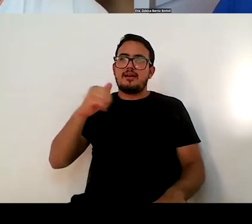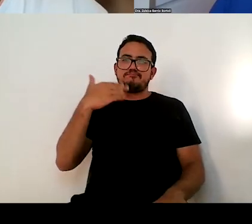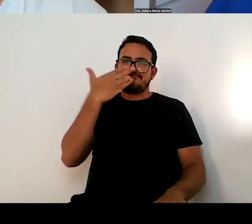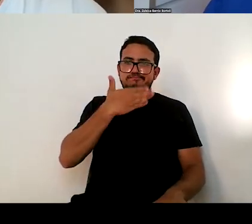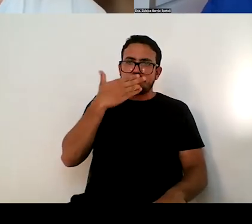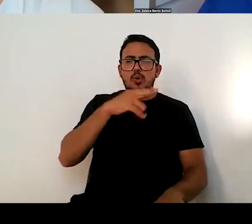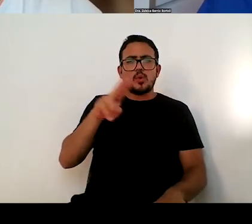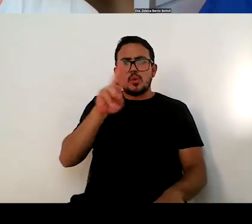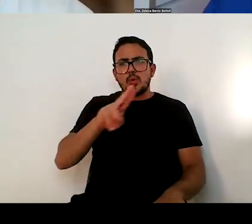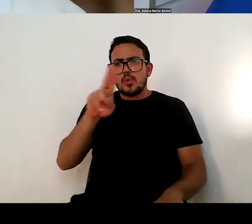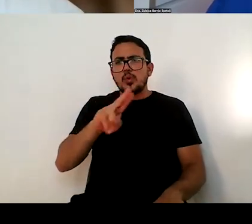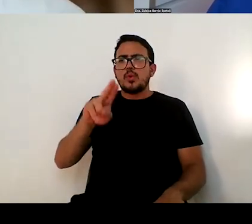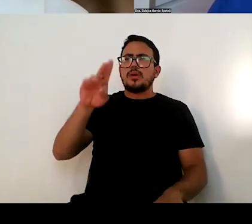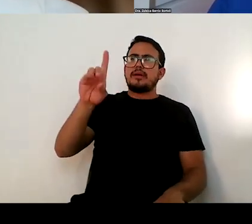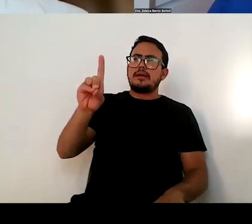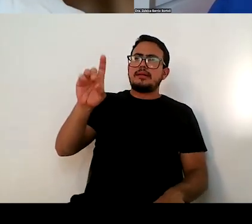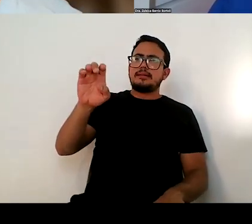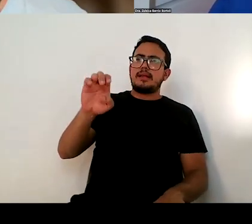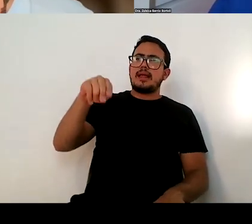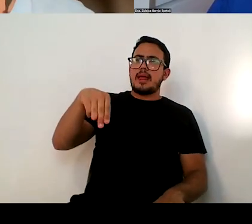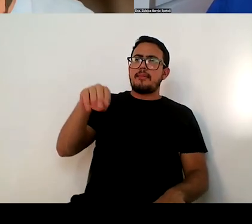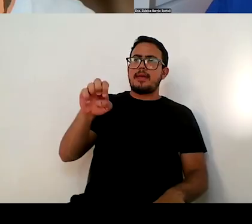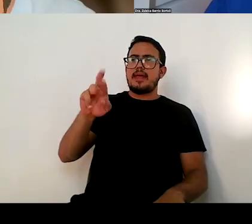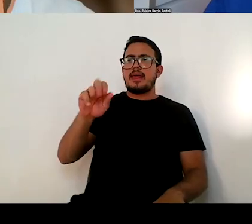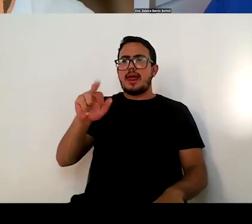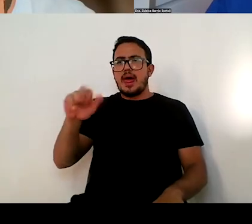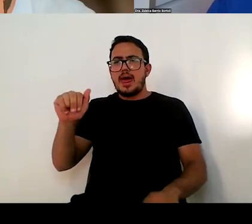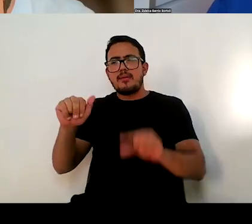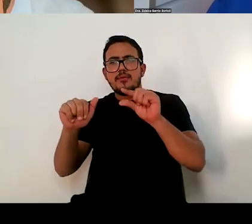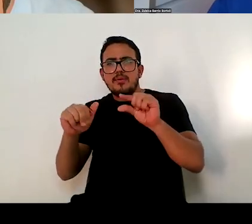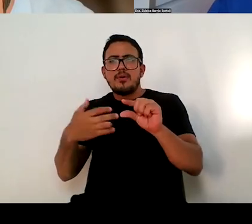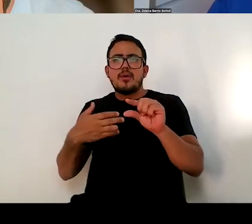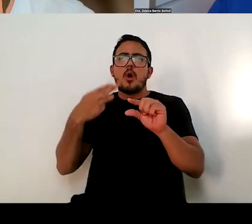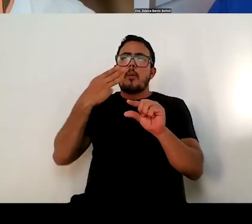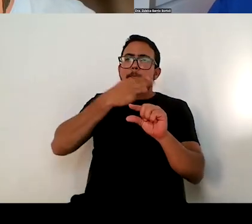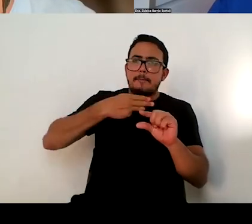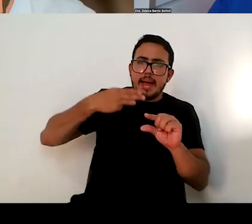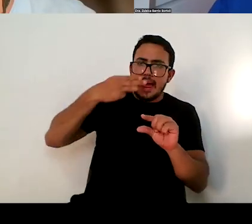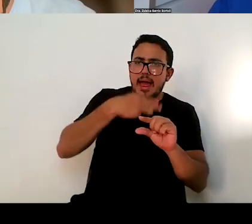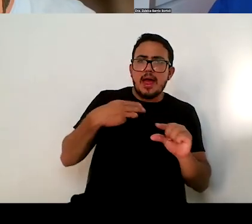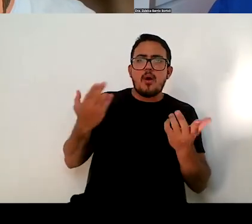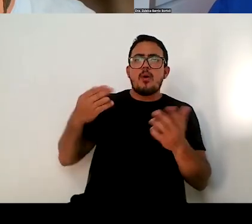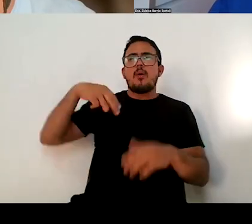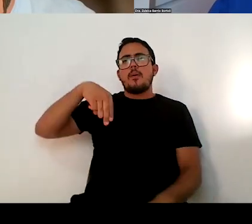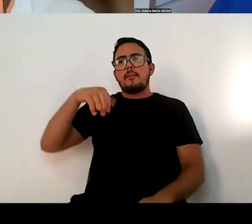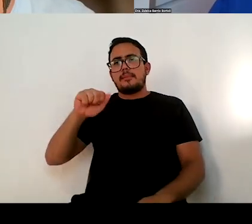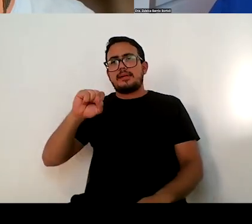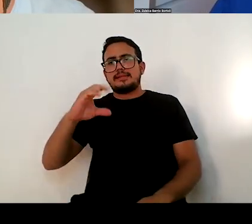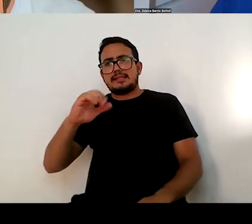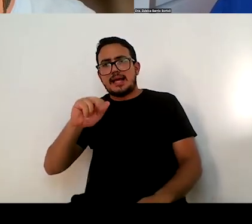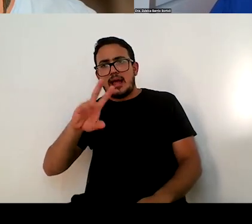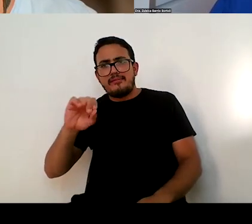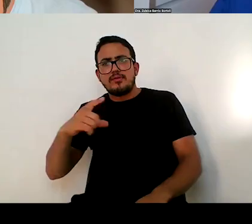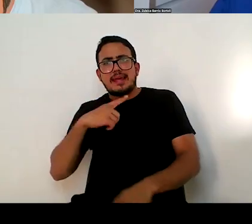demerara, em pequena quantidade, um açúcar mascavo, mel, né? Que teria um valor nutricional melhor, mas também